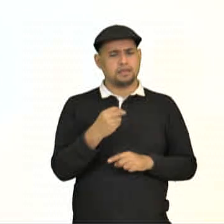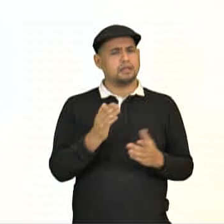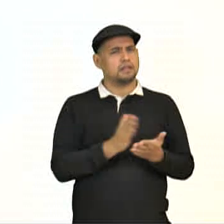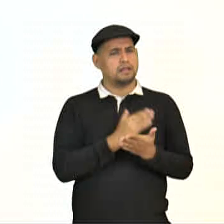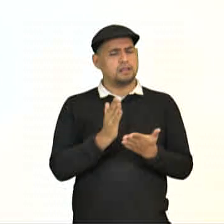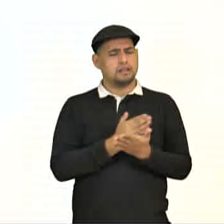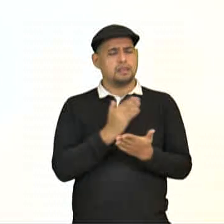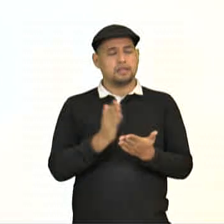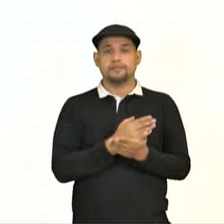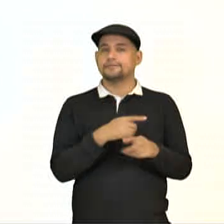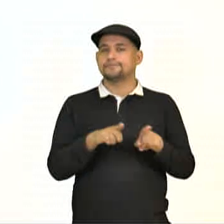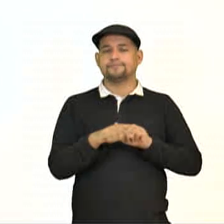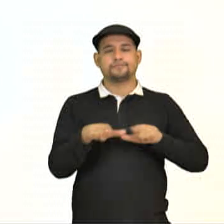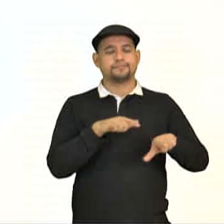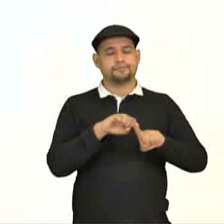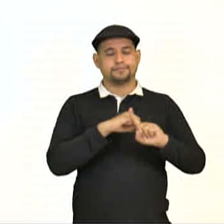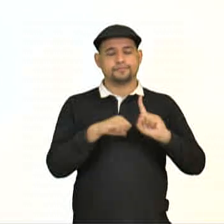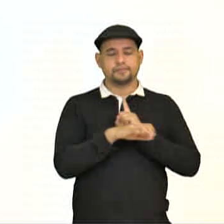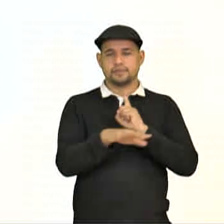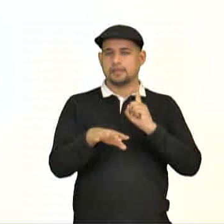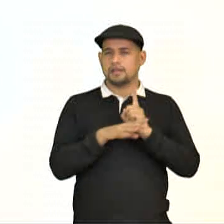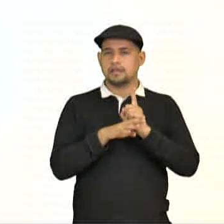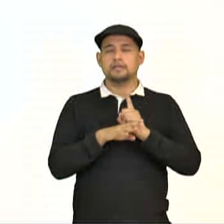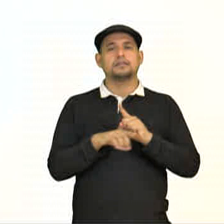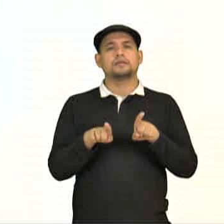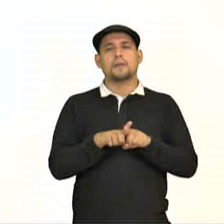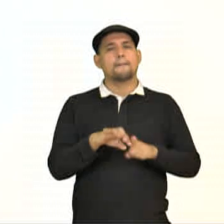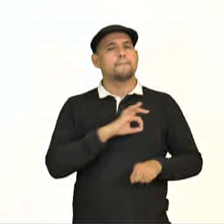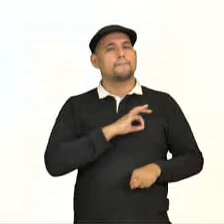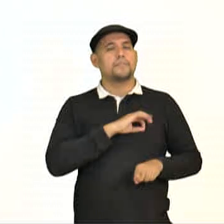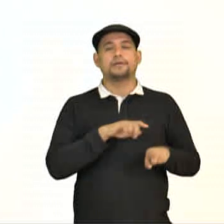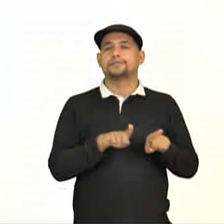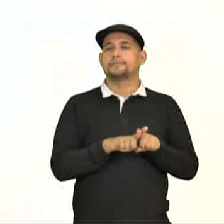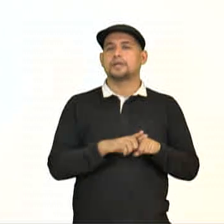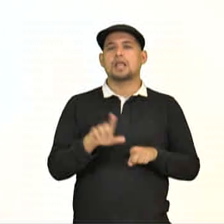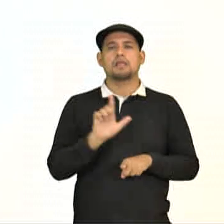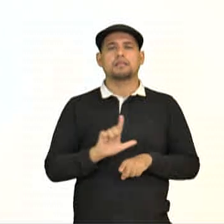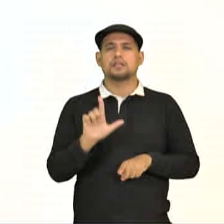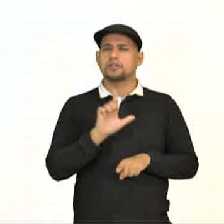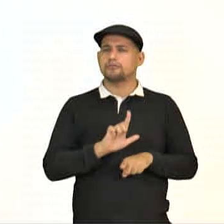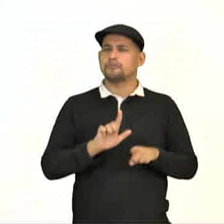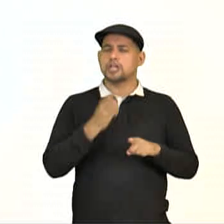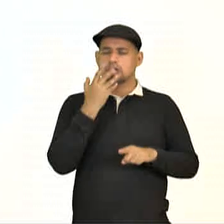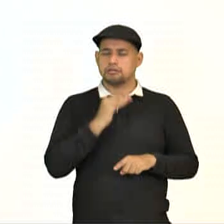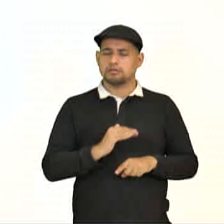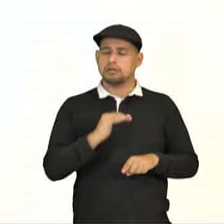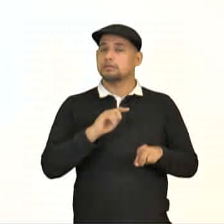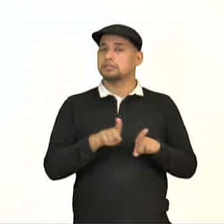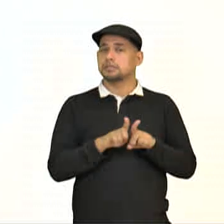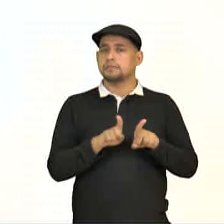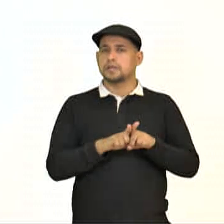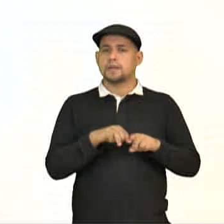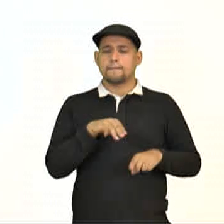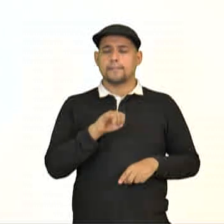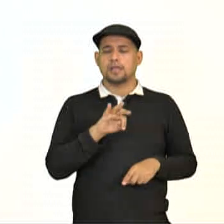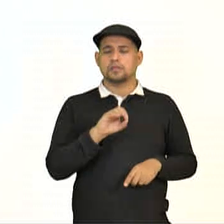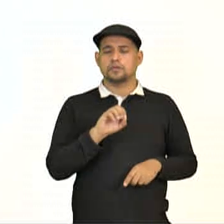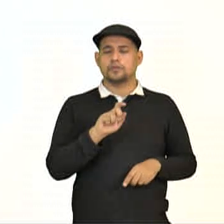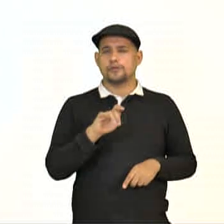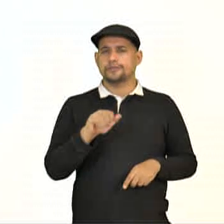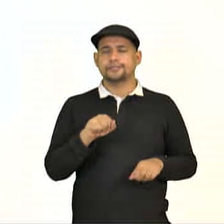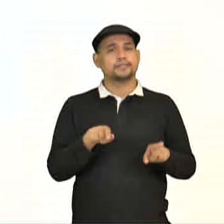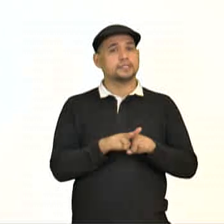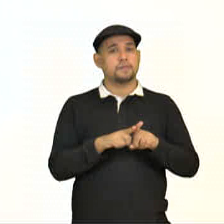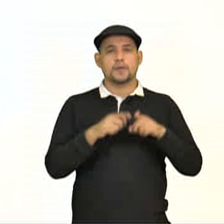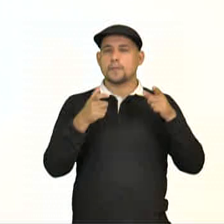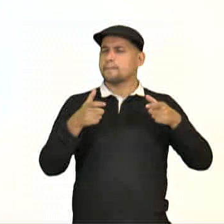livros, incluindo obras de sociologia, ficção policial, literatura infanto-juvenil e mitologia, e entre elas o livro Os